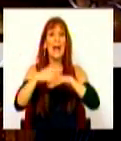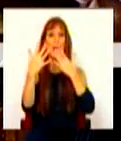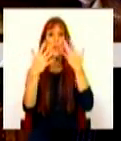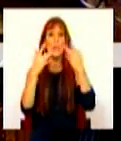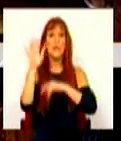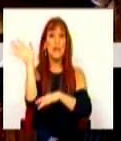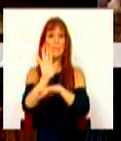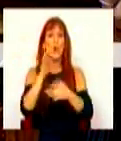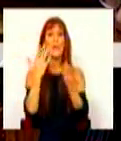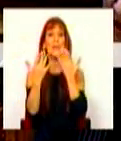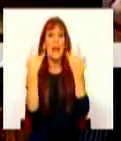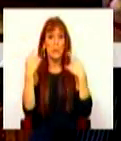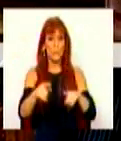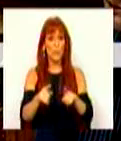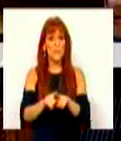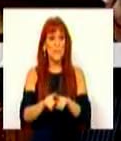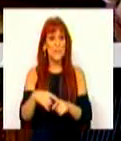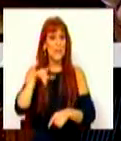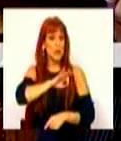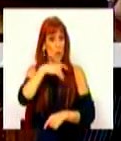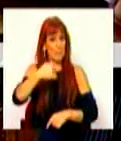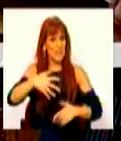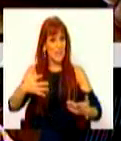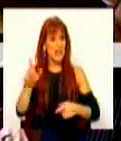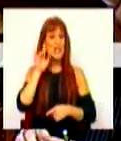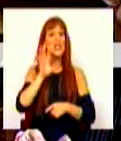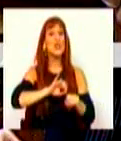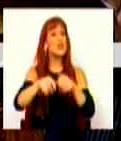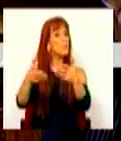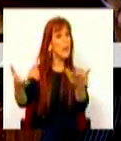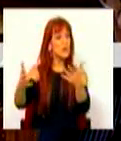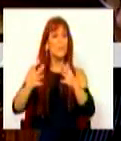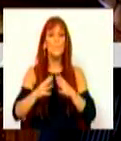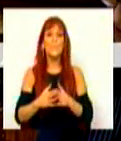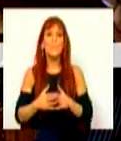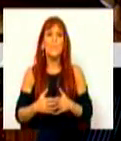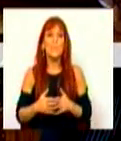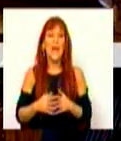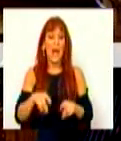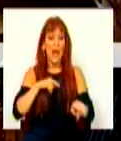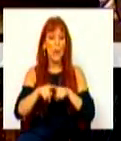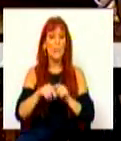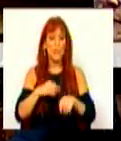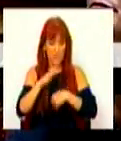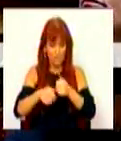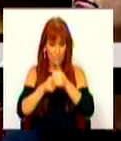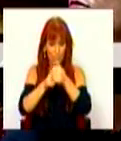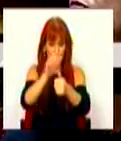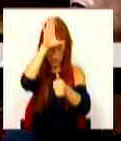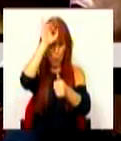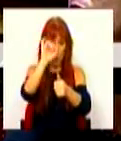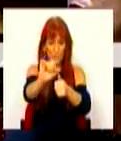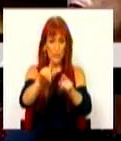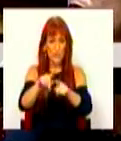e cineteatros. Senhor Presidente, senhoras e senhores deputados, a política prosseguida por este governo